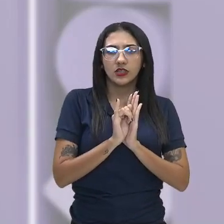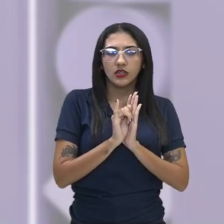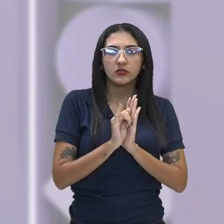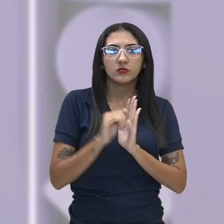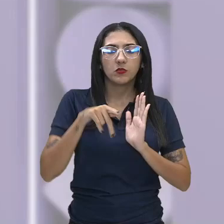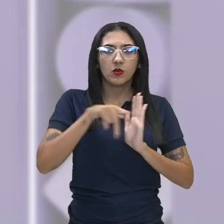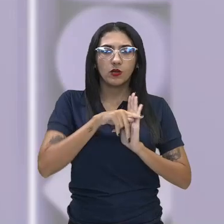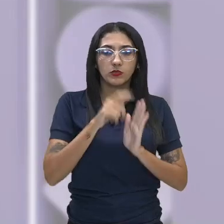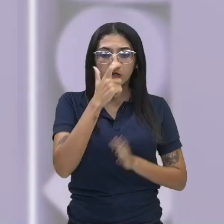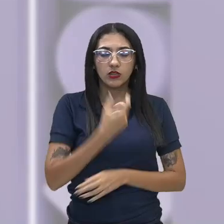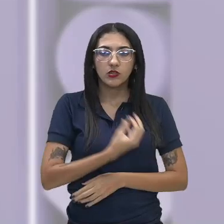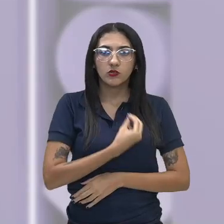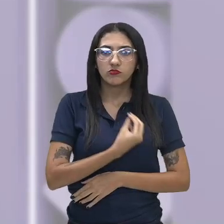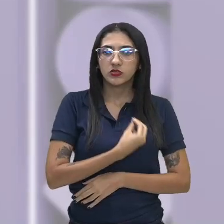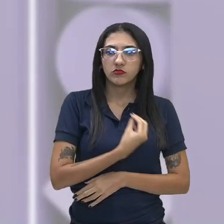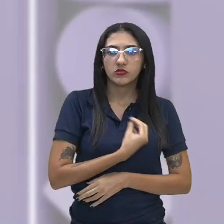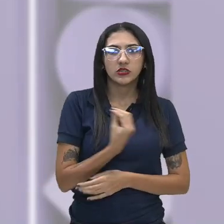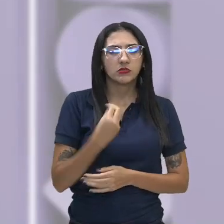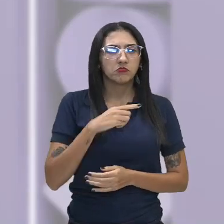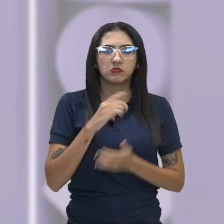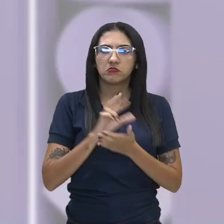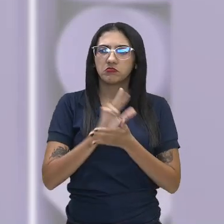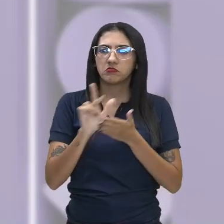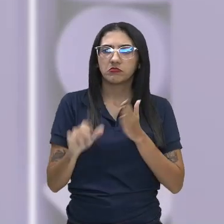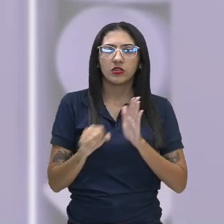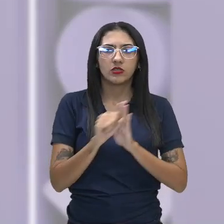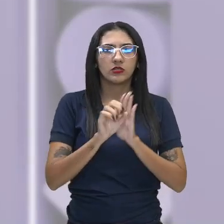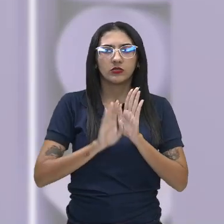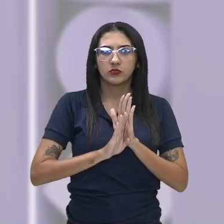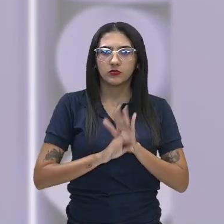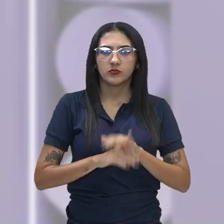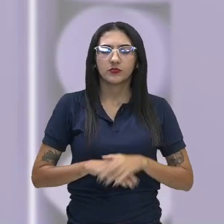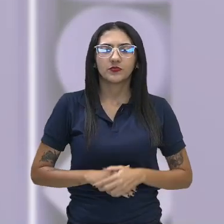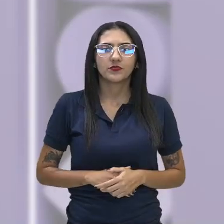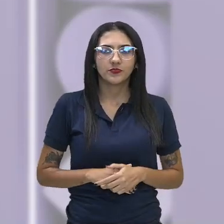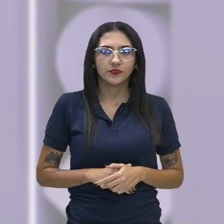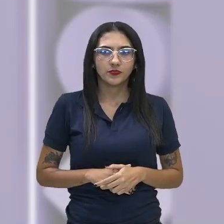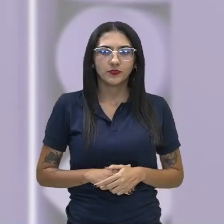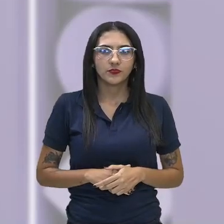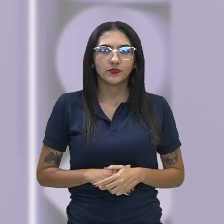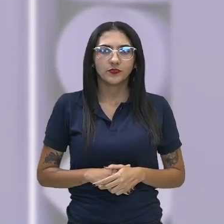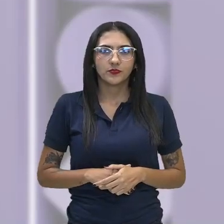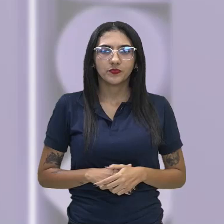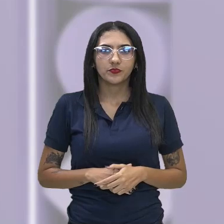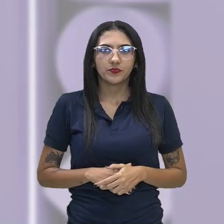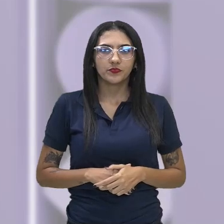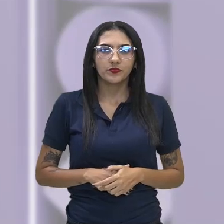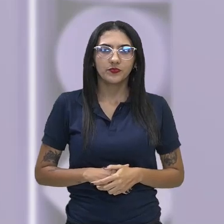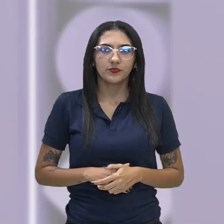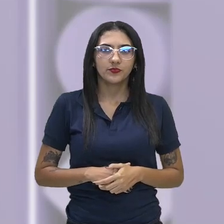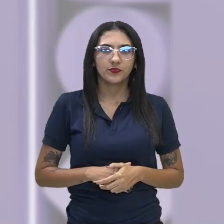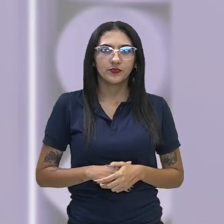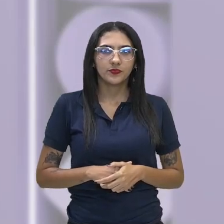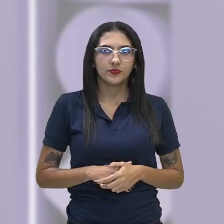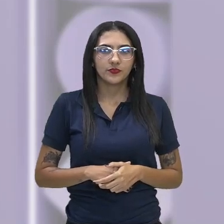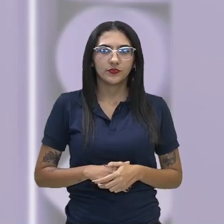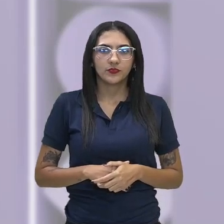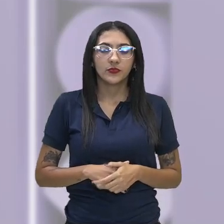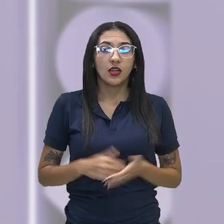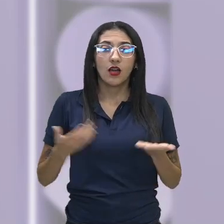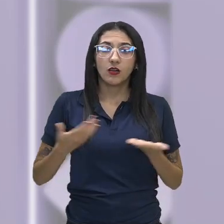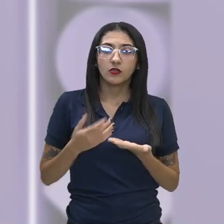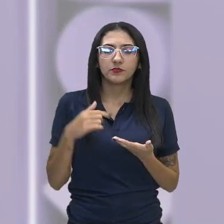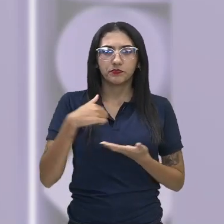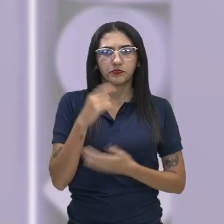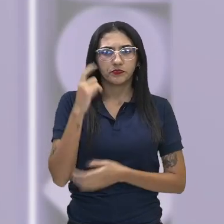que me conecta e fala a partir desses símbolos. Ok? E aqui eu quero te convidar para fazer uma outra